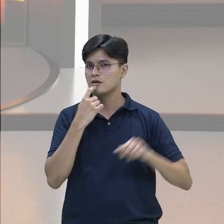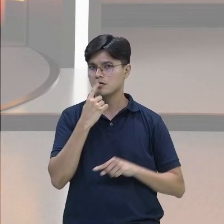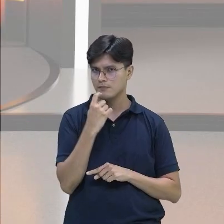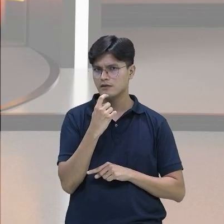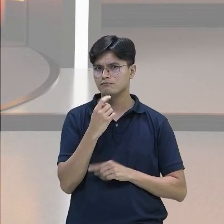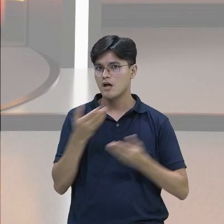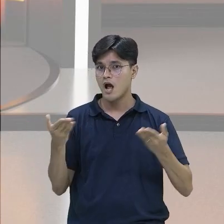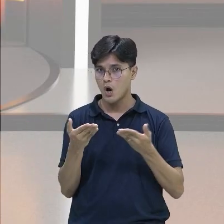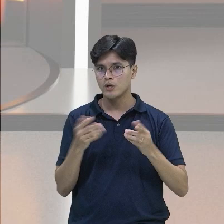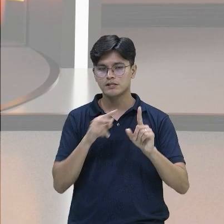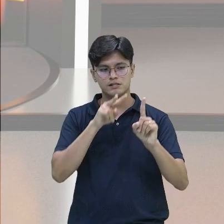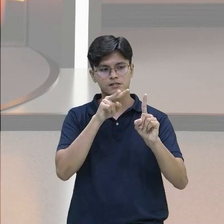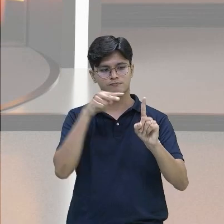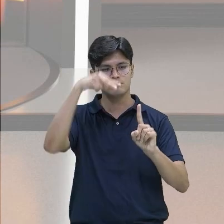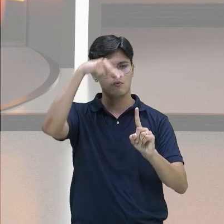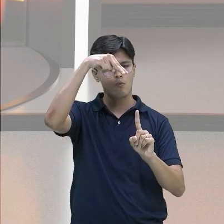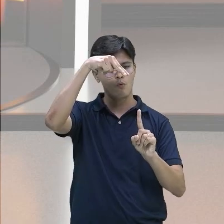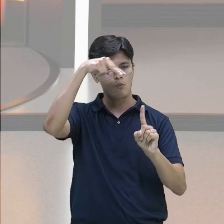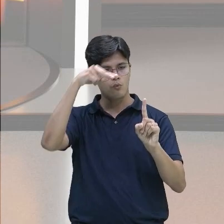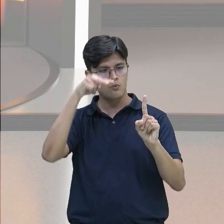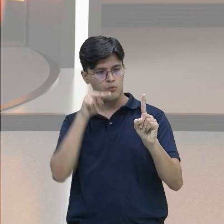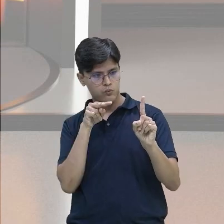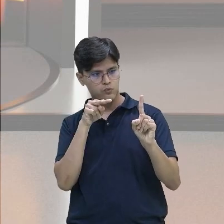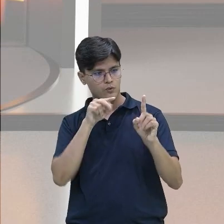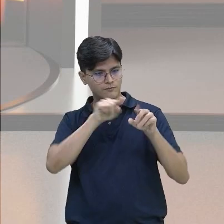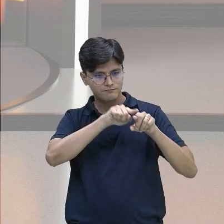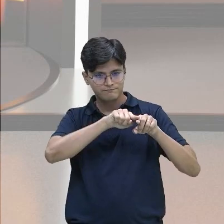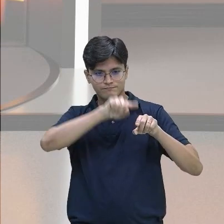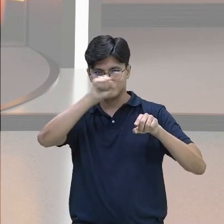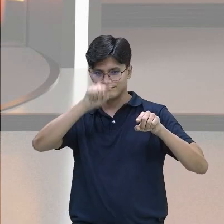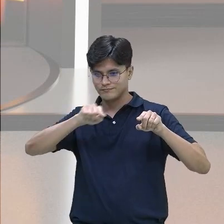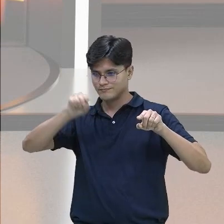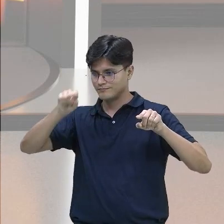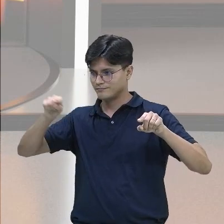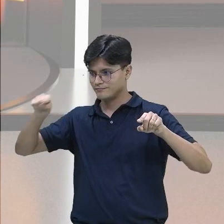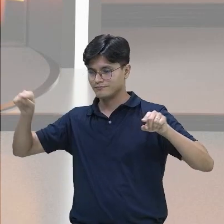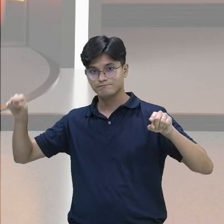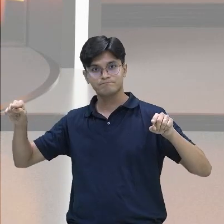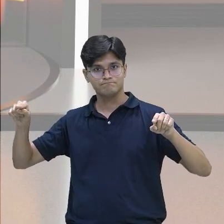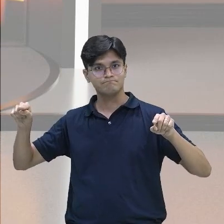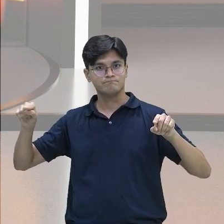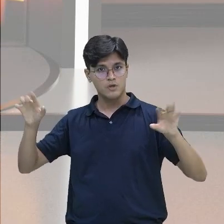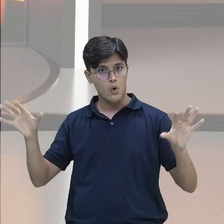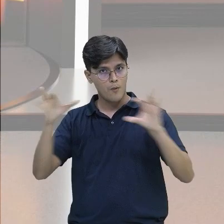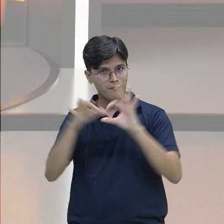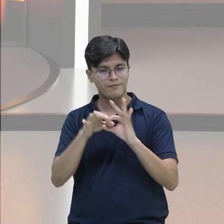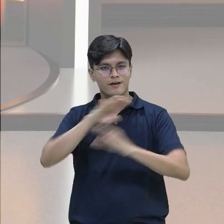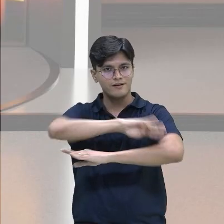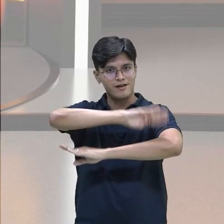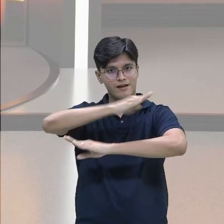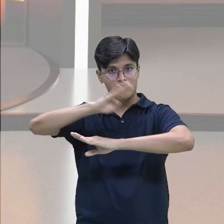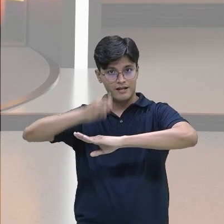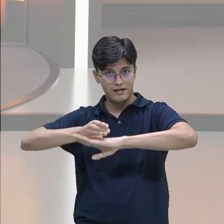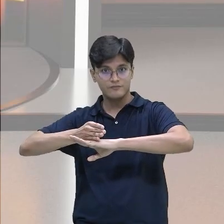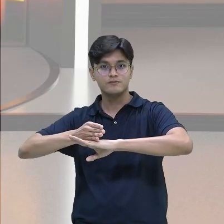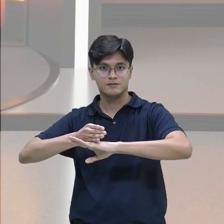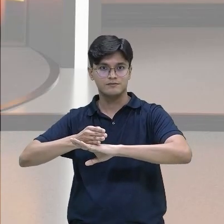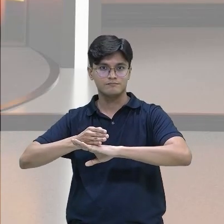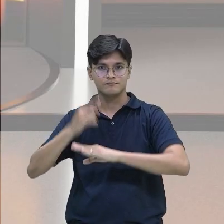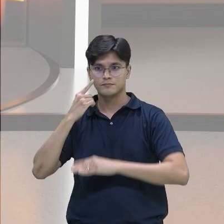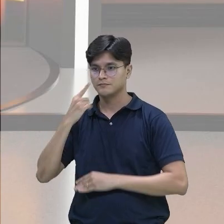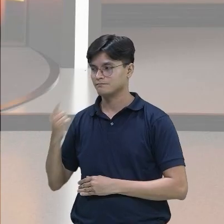estar ligado ao relevo, tá? A gente inicia, tá, com a